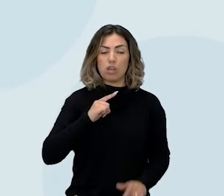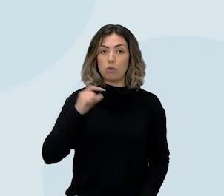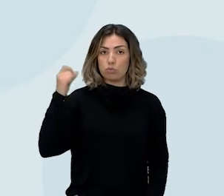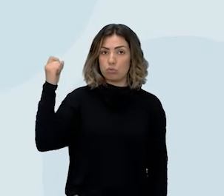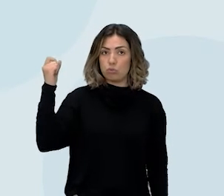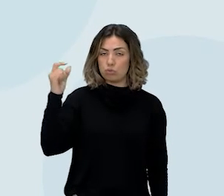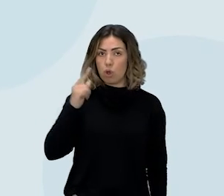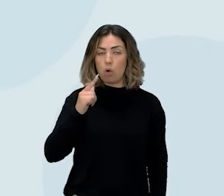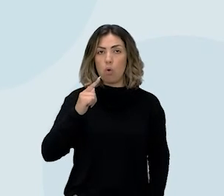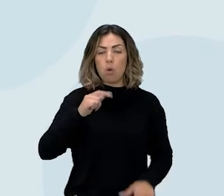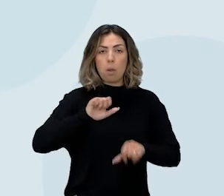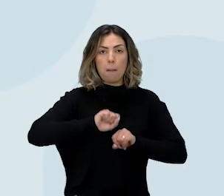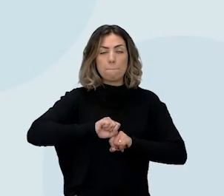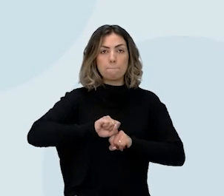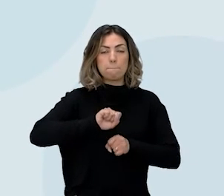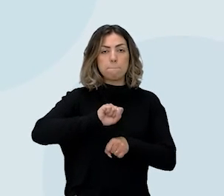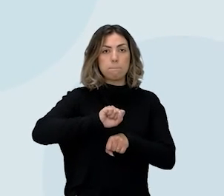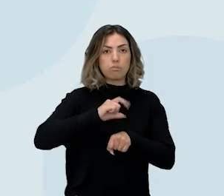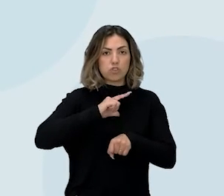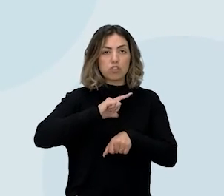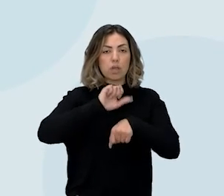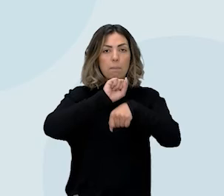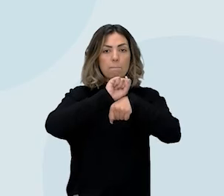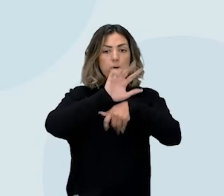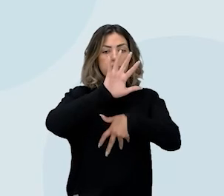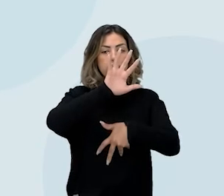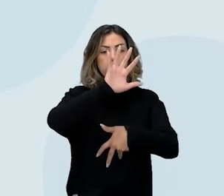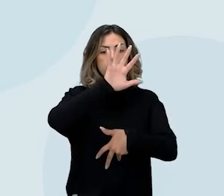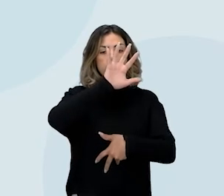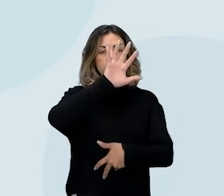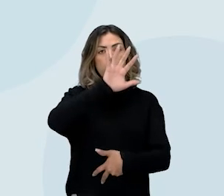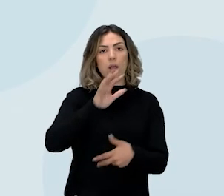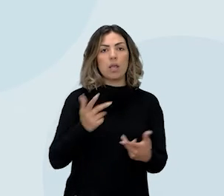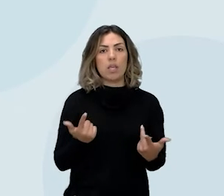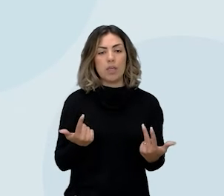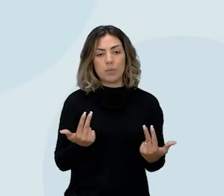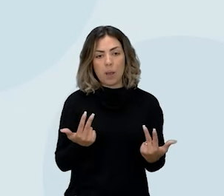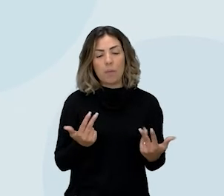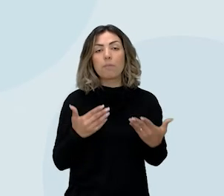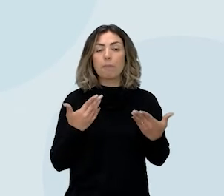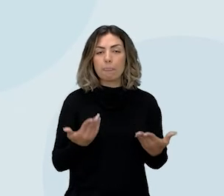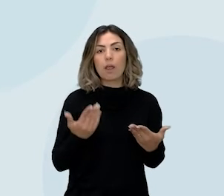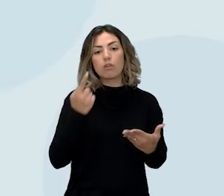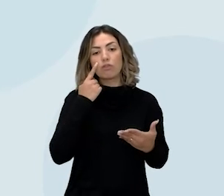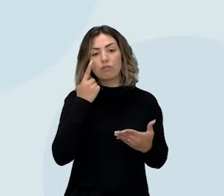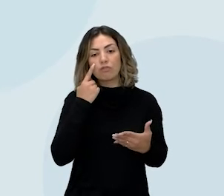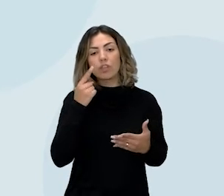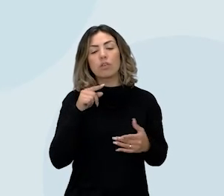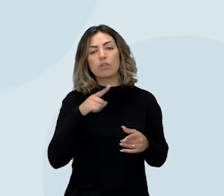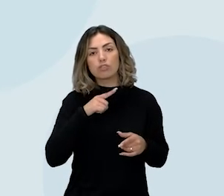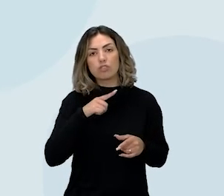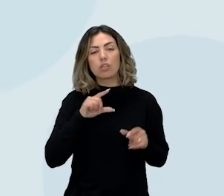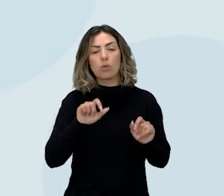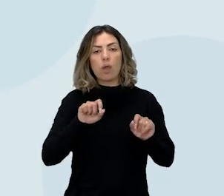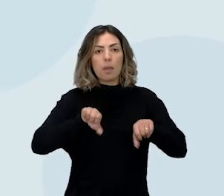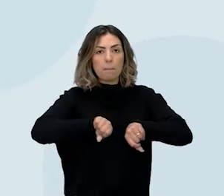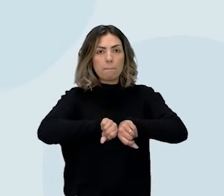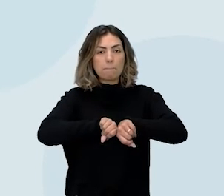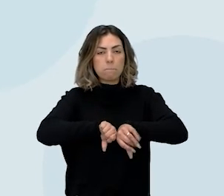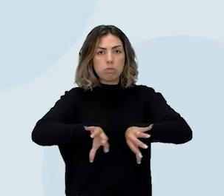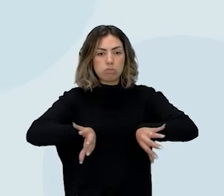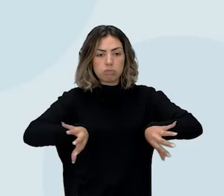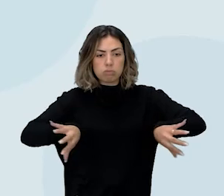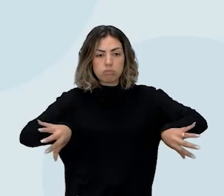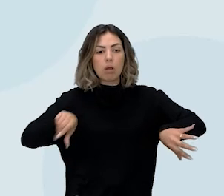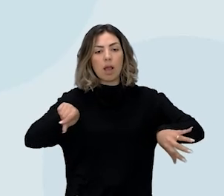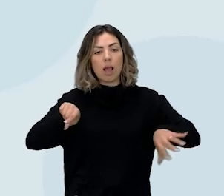estão exatamente na linha do Equador. Então, no solstício, a inclinação está nos trópicos, enquanto que no